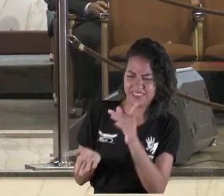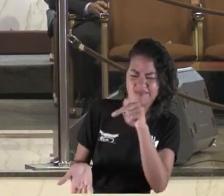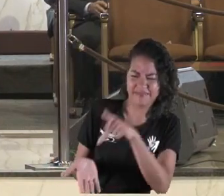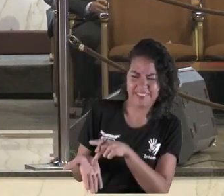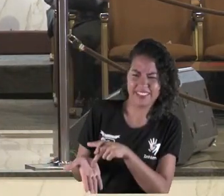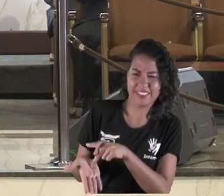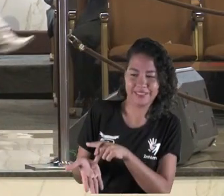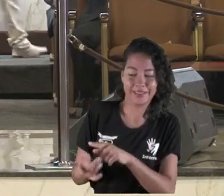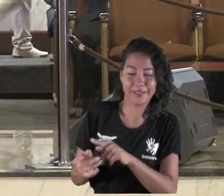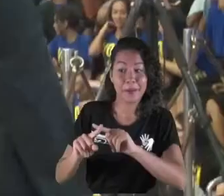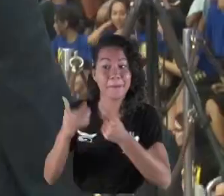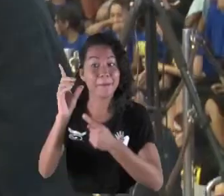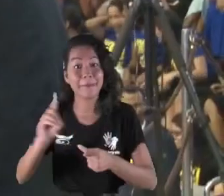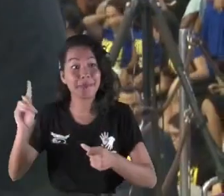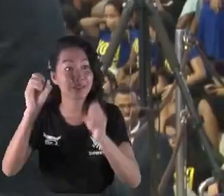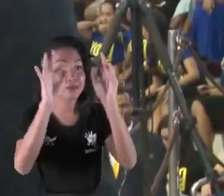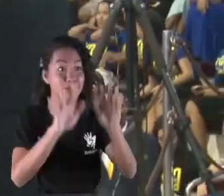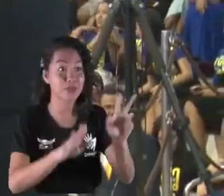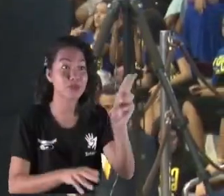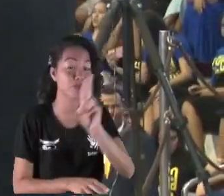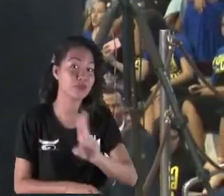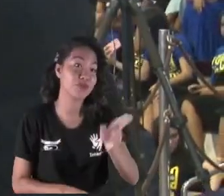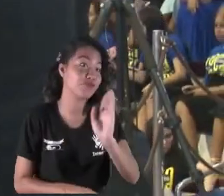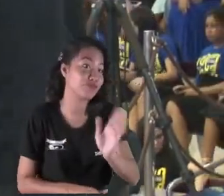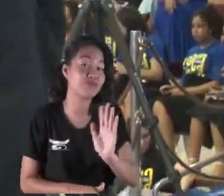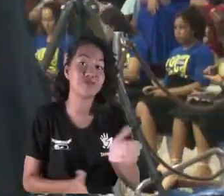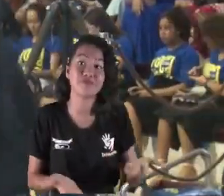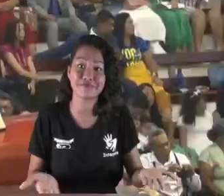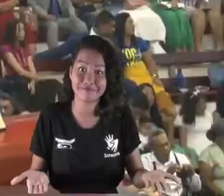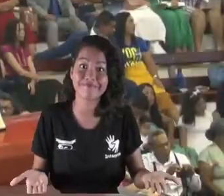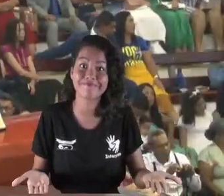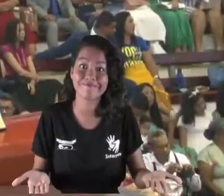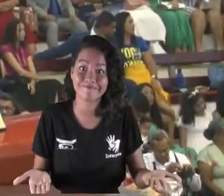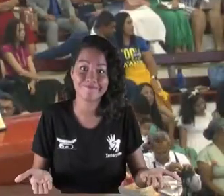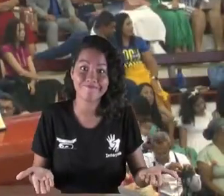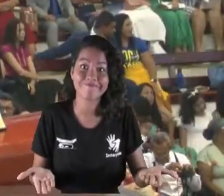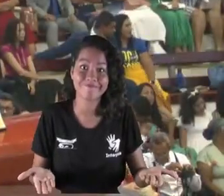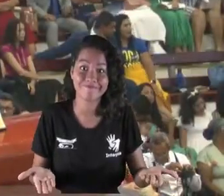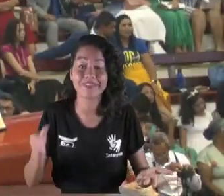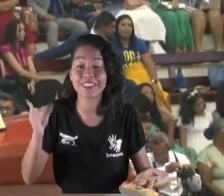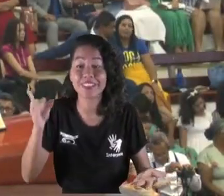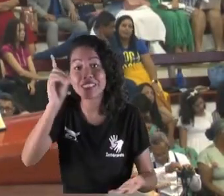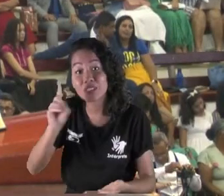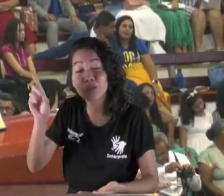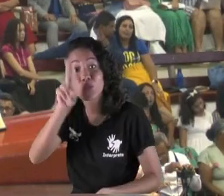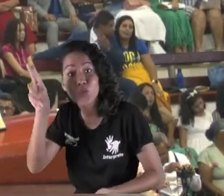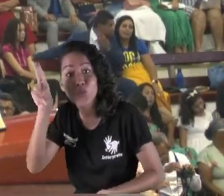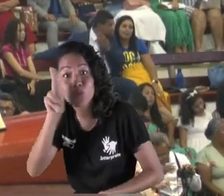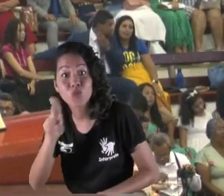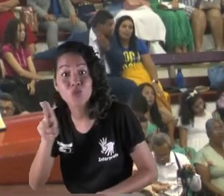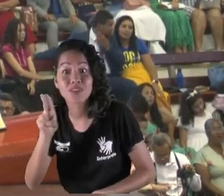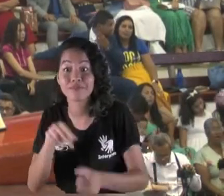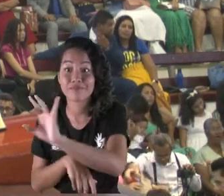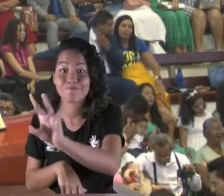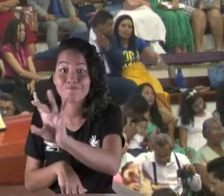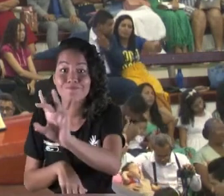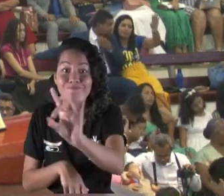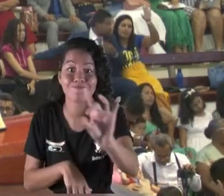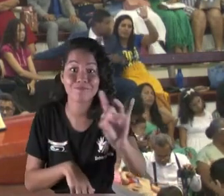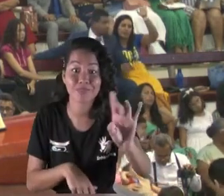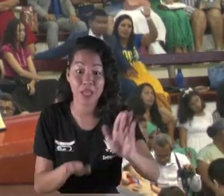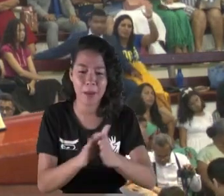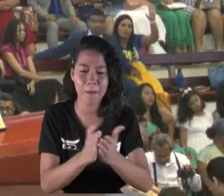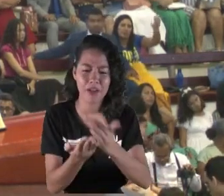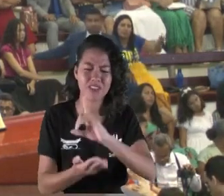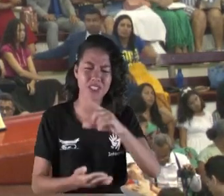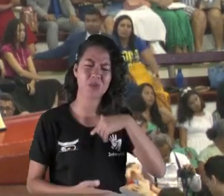identidade. Até agorinha estava no tráfico e agora já está pregando. É porque Deus quis usar a identidade. Eu tenho uma palavra de Deus para a tua